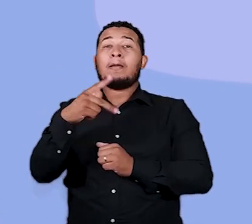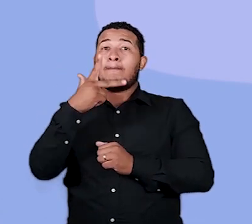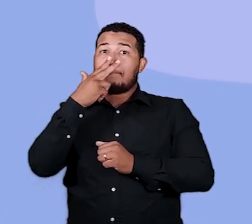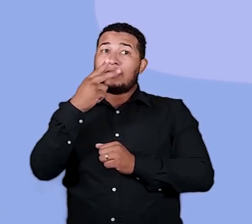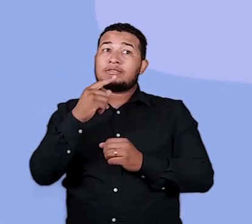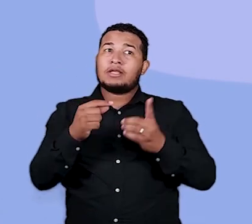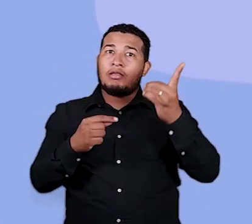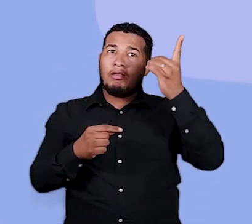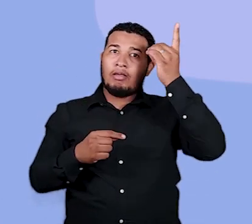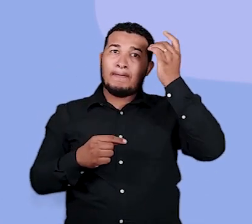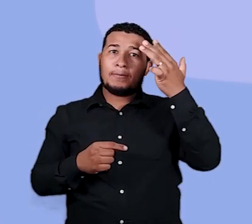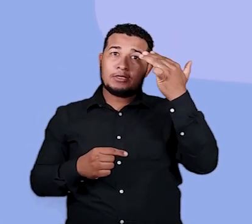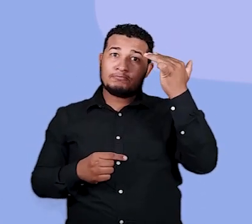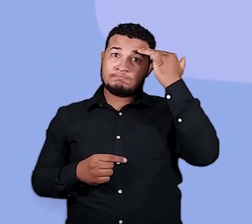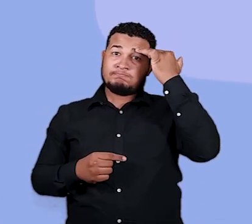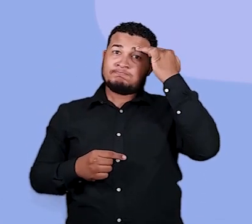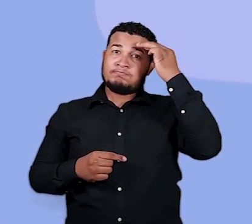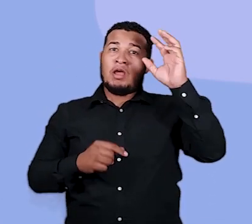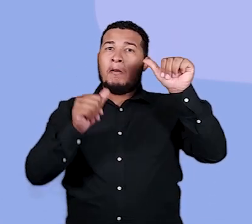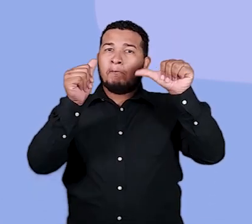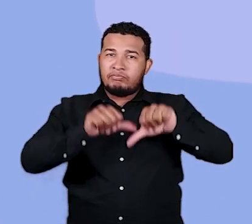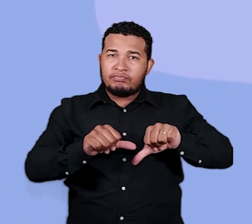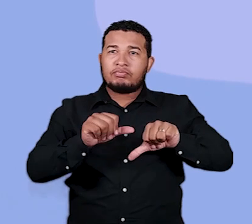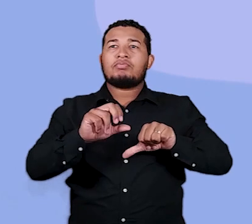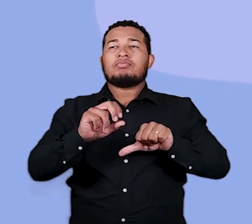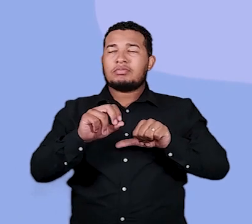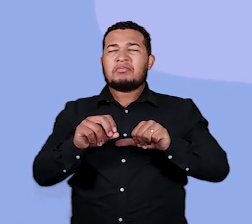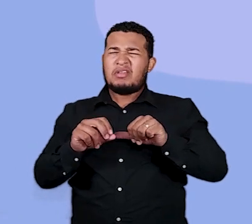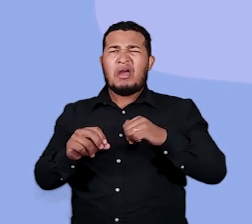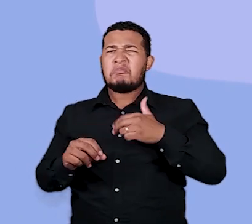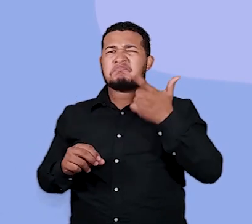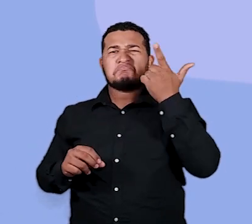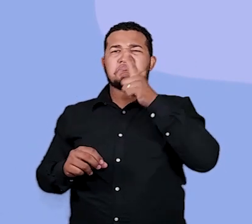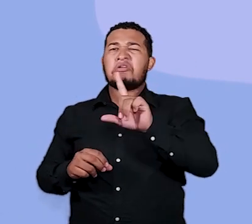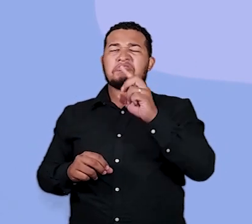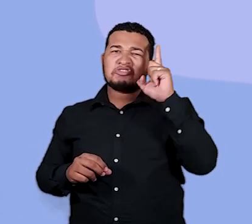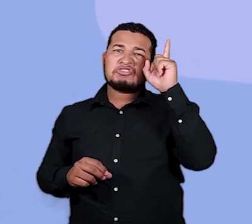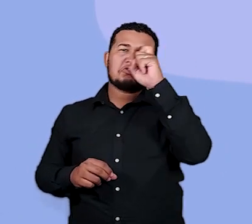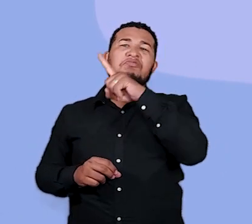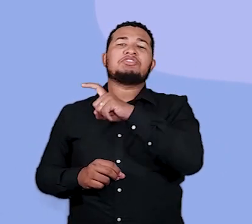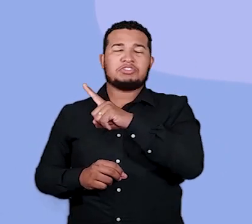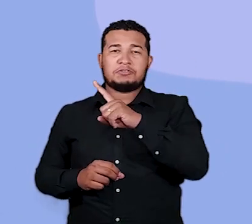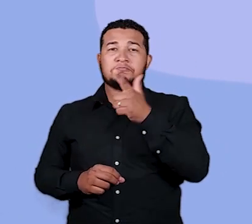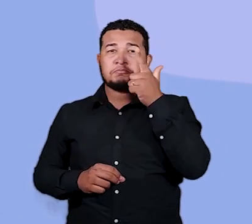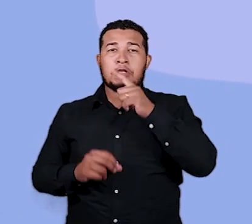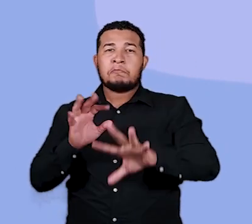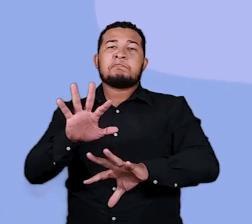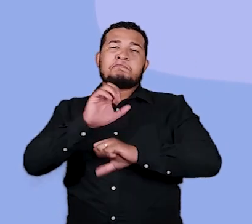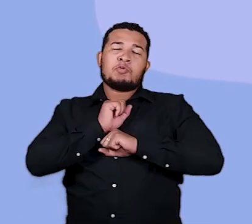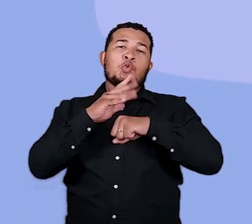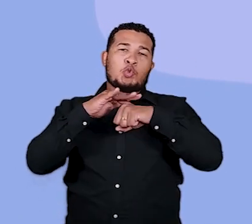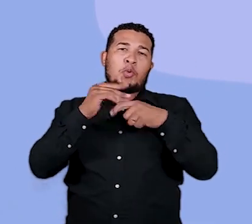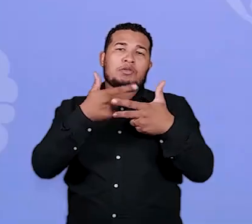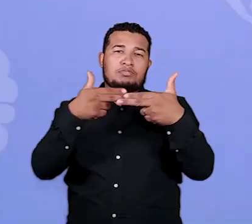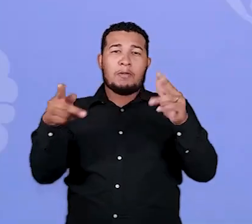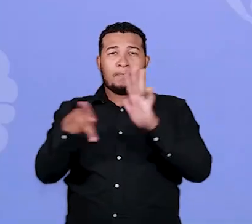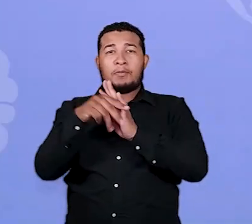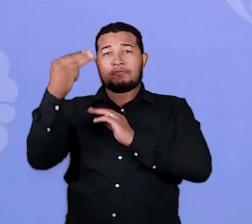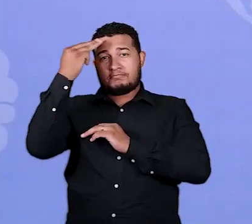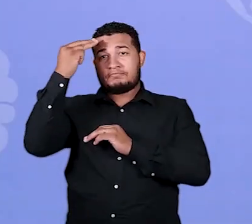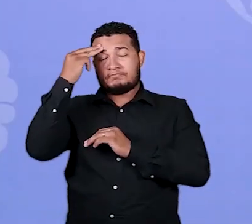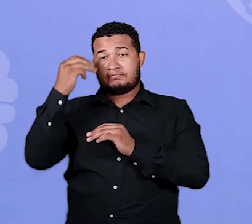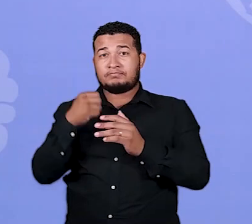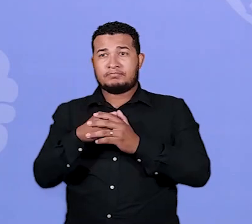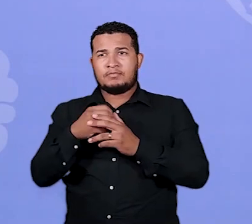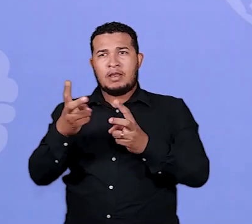de desenvolver demência que idosos que não praticam este tipo de jogo. Então você começa a observar aqui